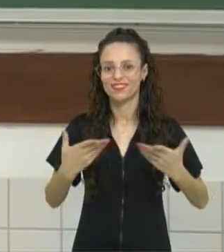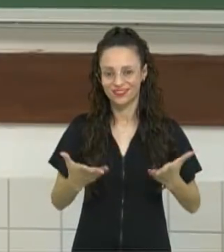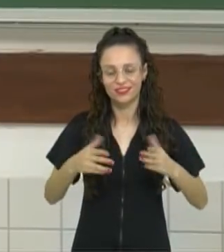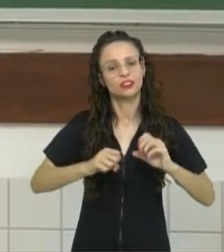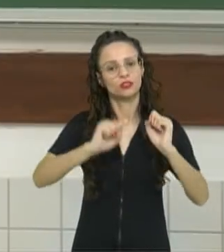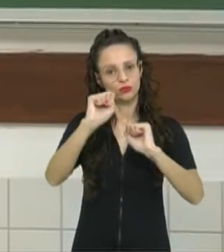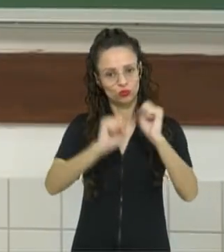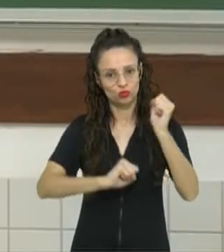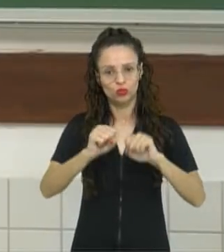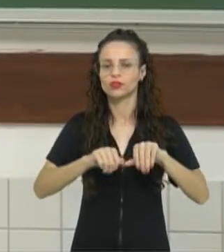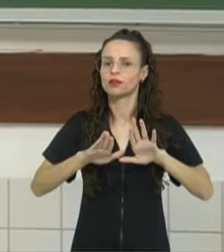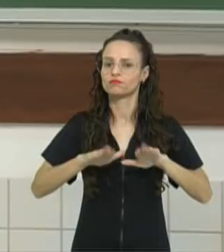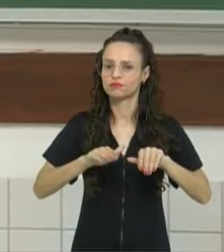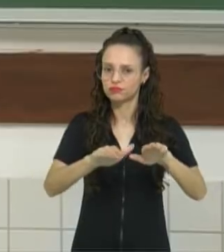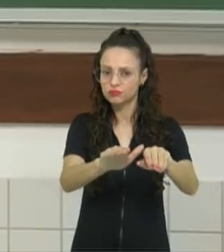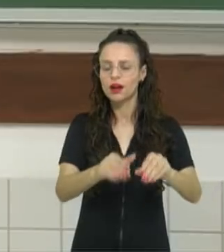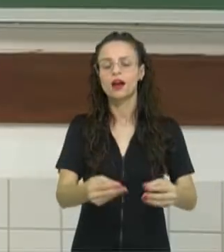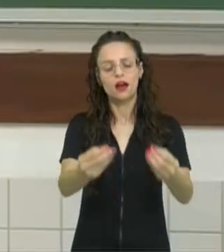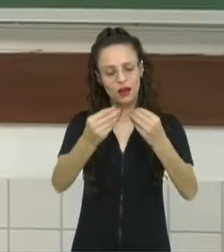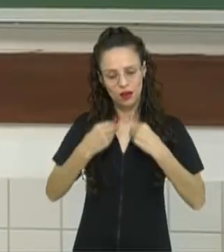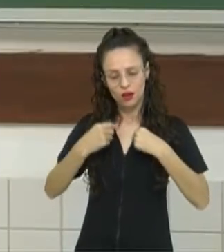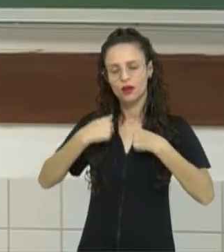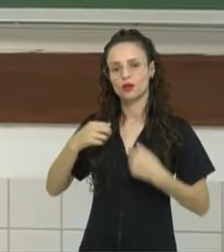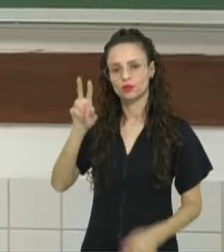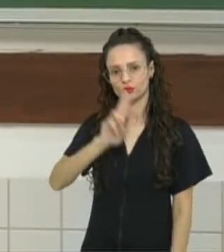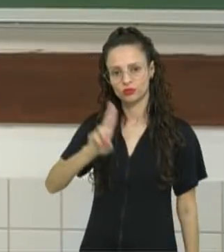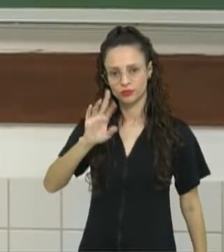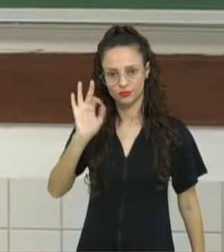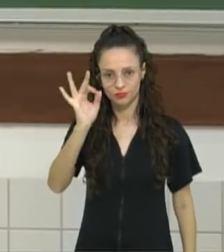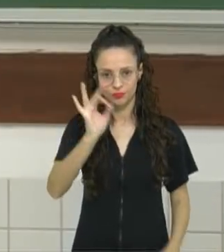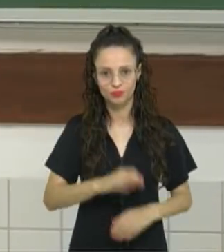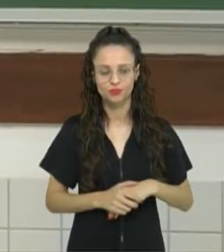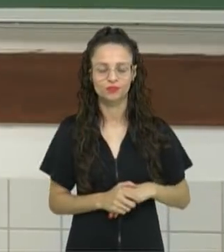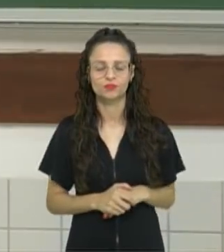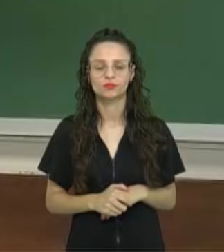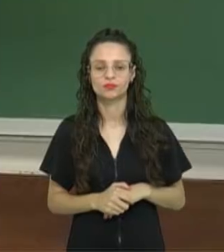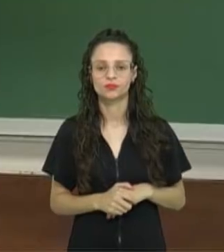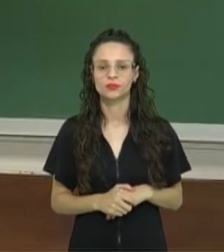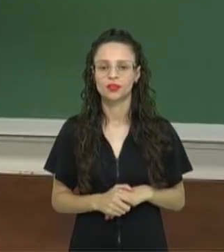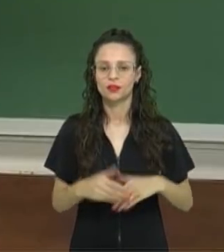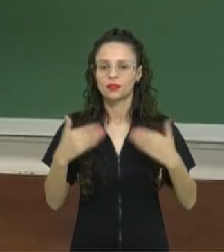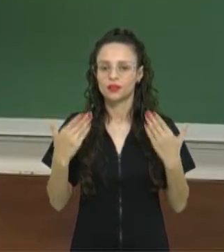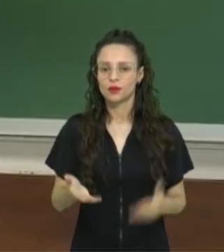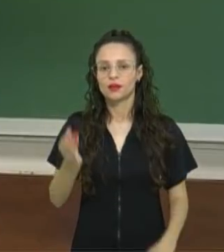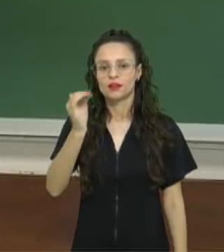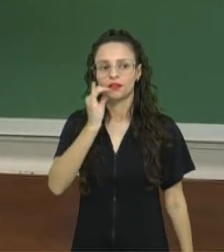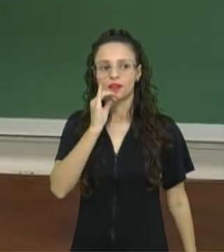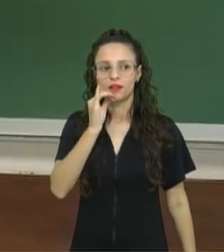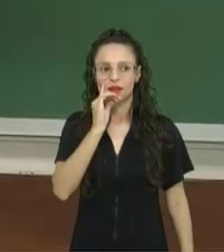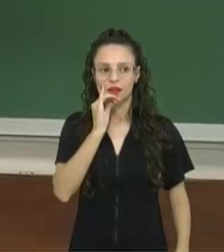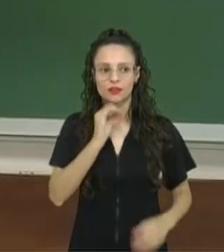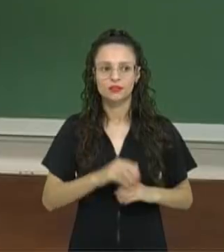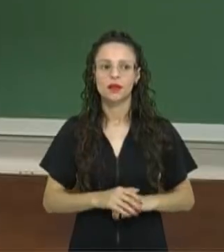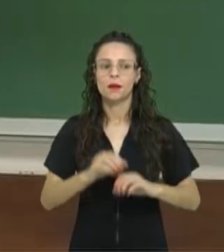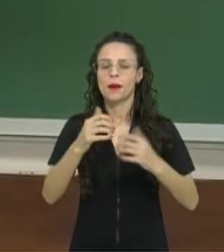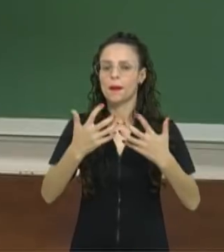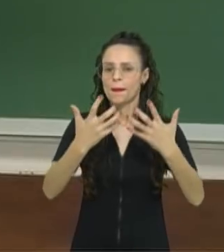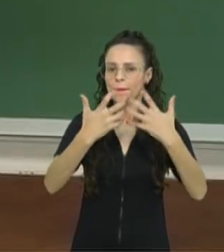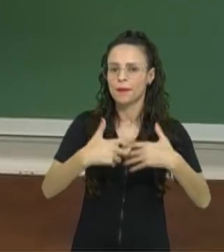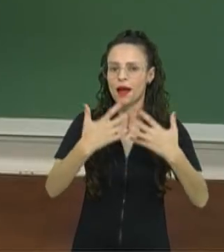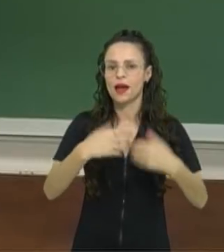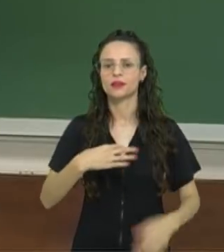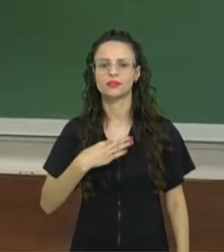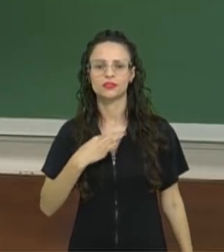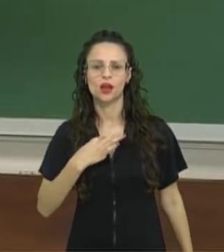para a indústria e chegou para que eu pudesse utilizá-la. Então, nós temos como exemplo, né, máquinas,